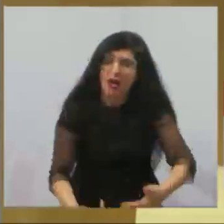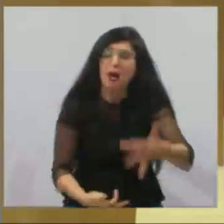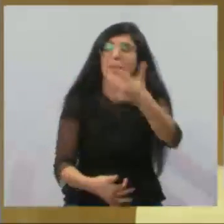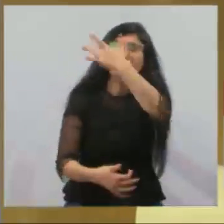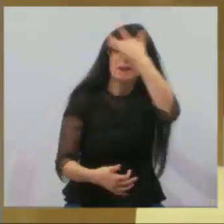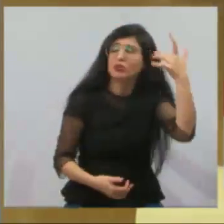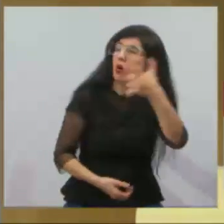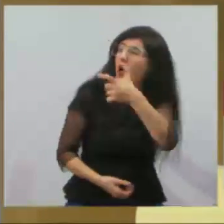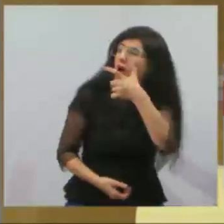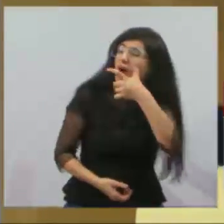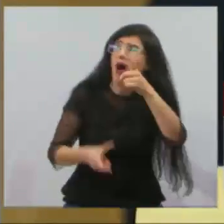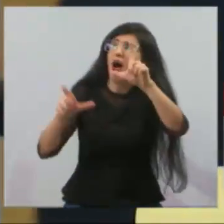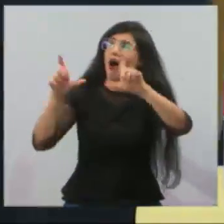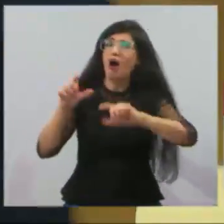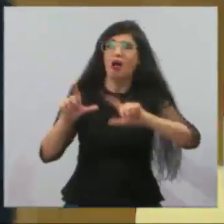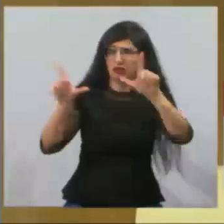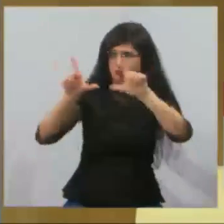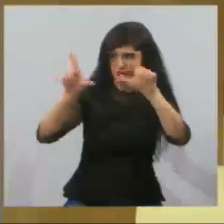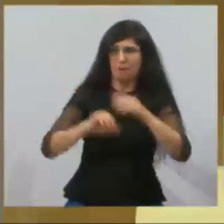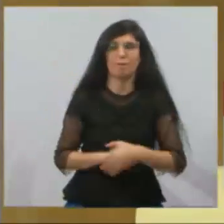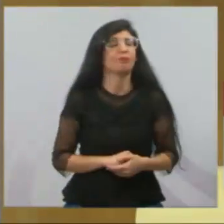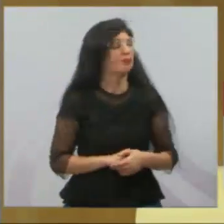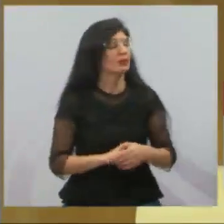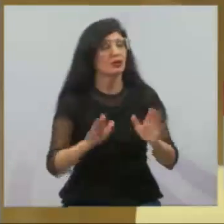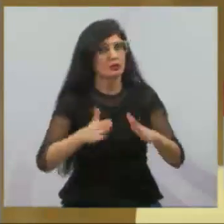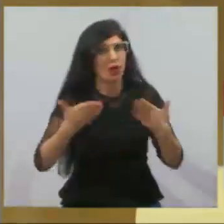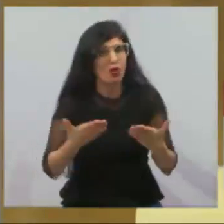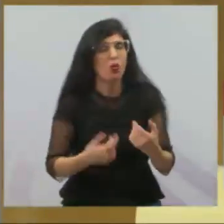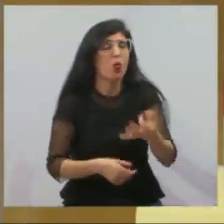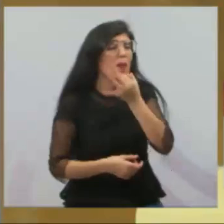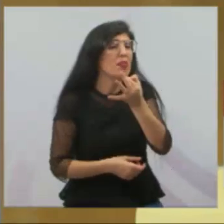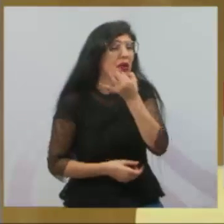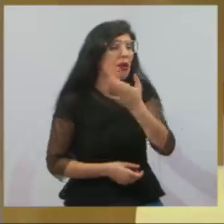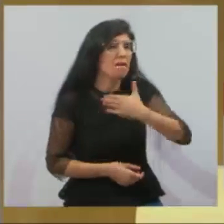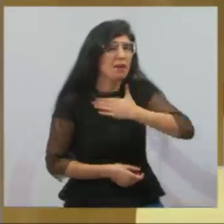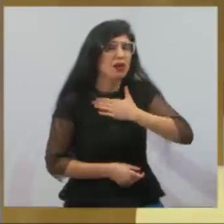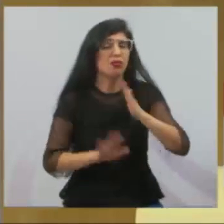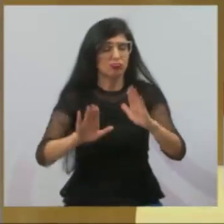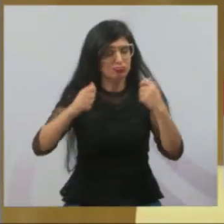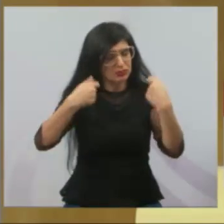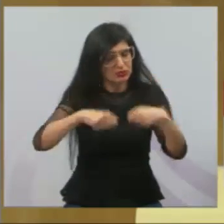estão nos assistindo em casa a minha posição. Eu tenho que deixar ela bem clara aqui,